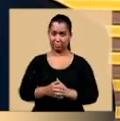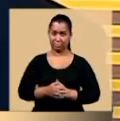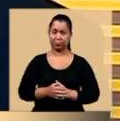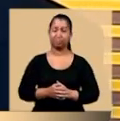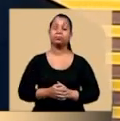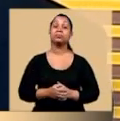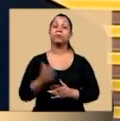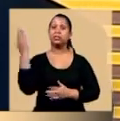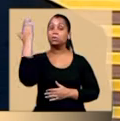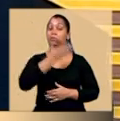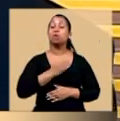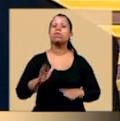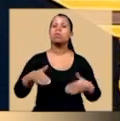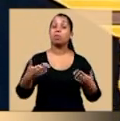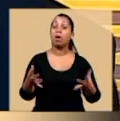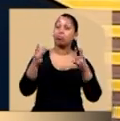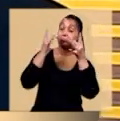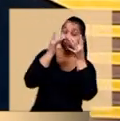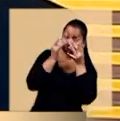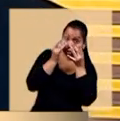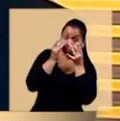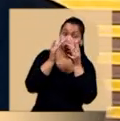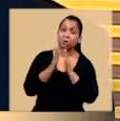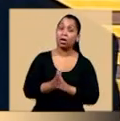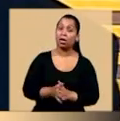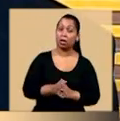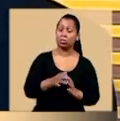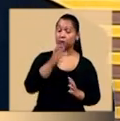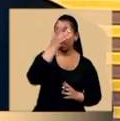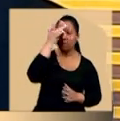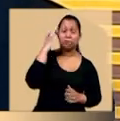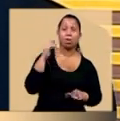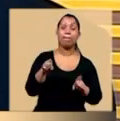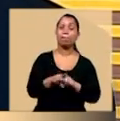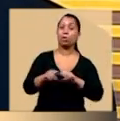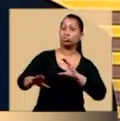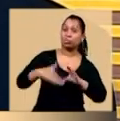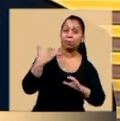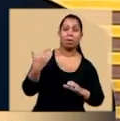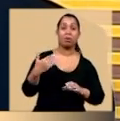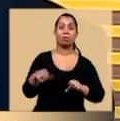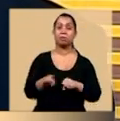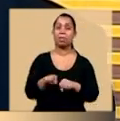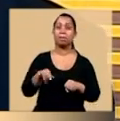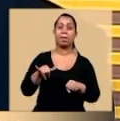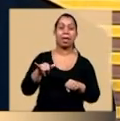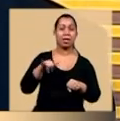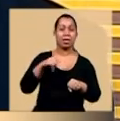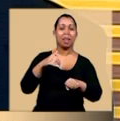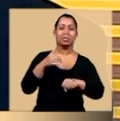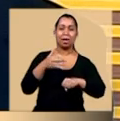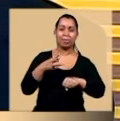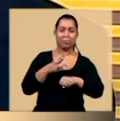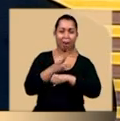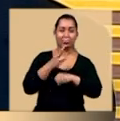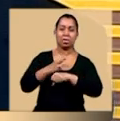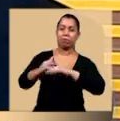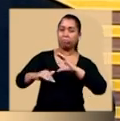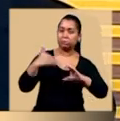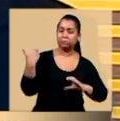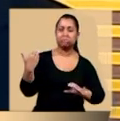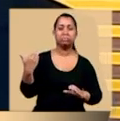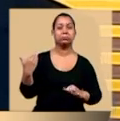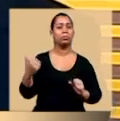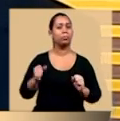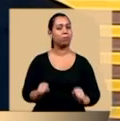que ter provas. E essas provas, quais podem ser? Testemunhais, eu posso ter um e-mail, uma mensagem de WhatsApp, eu posso